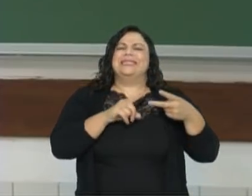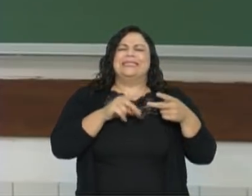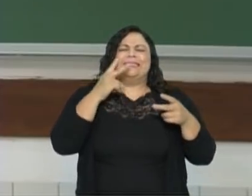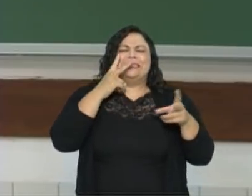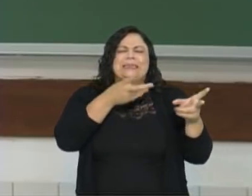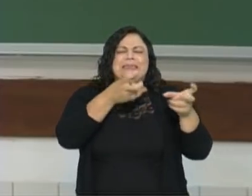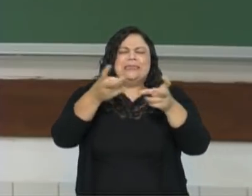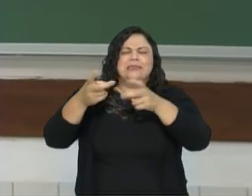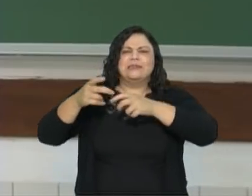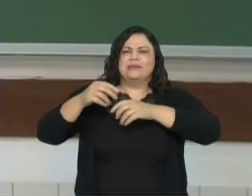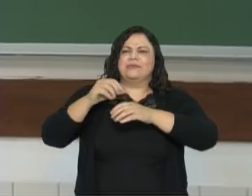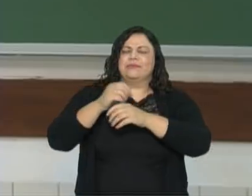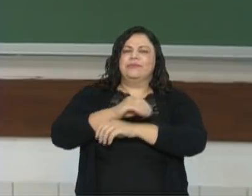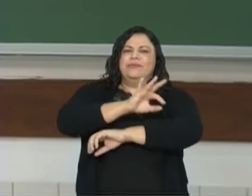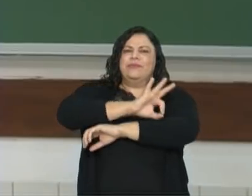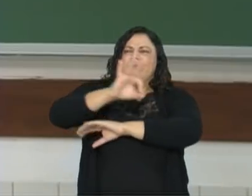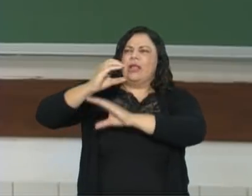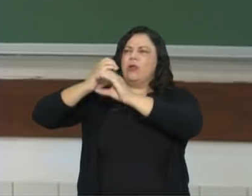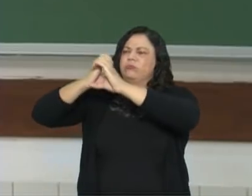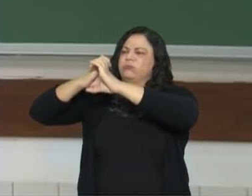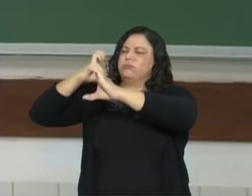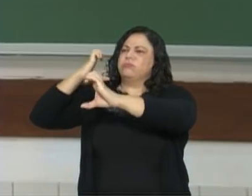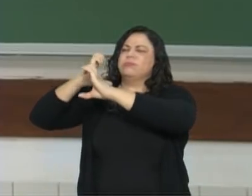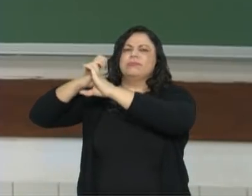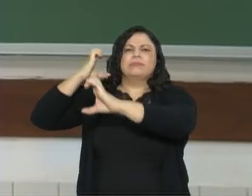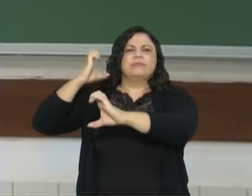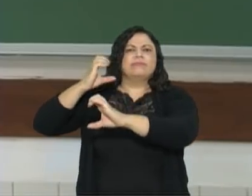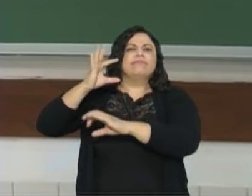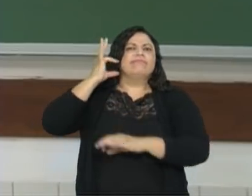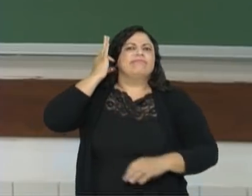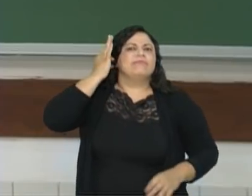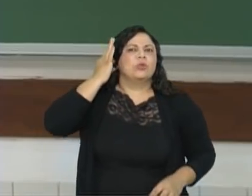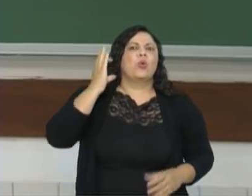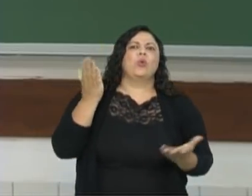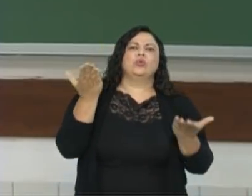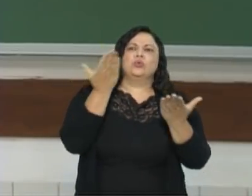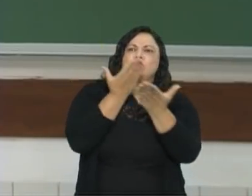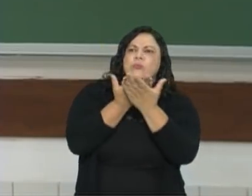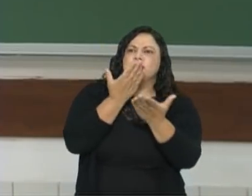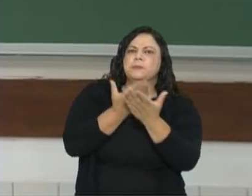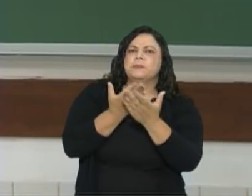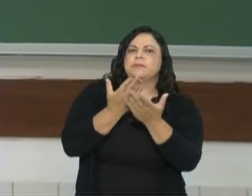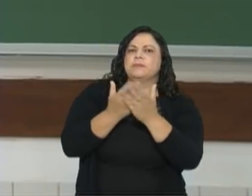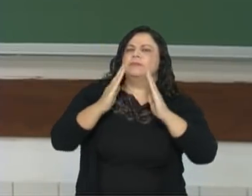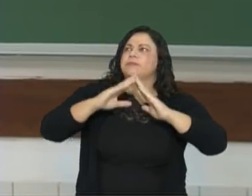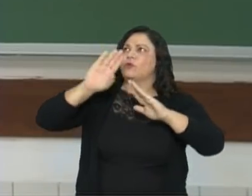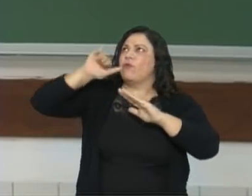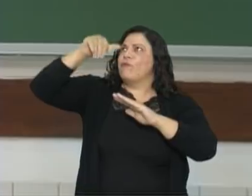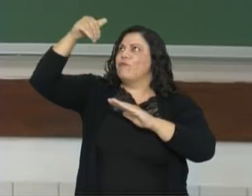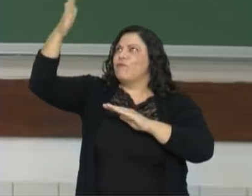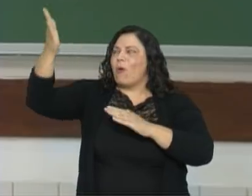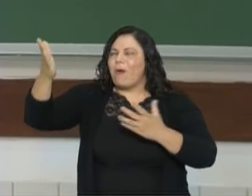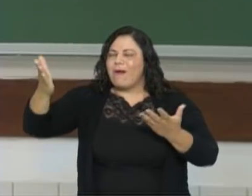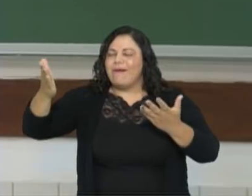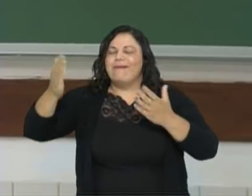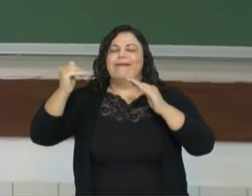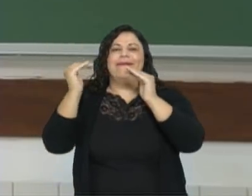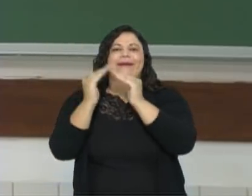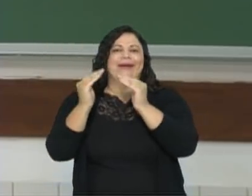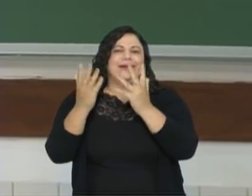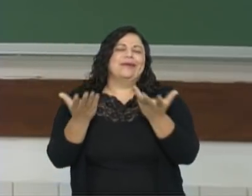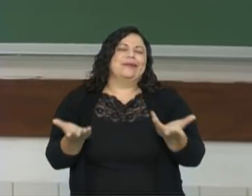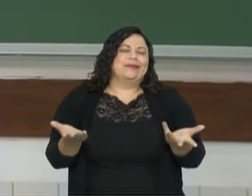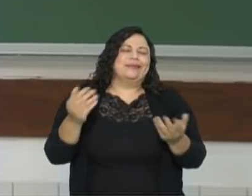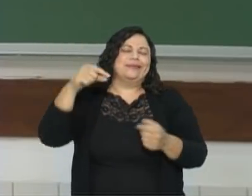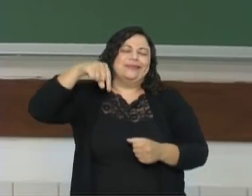social muito legal. E ele ganhou muito dinheiro, estudou fora do Brasil, morou fora e doou muito dinheiro para